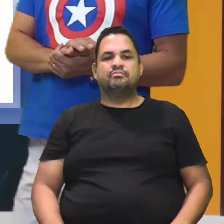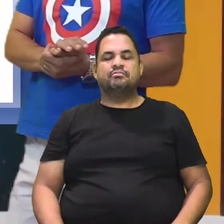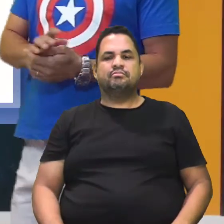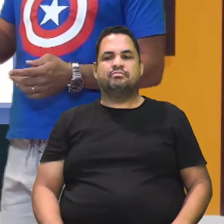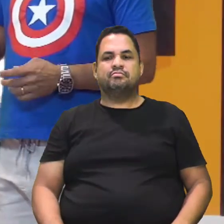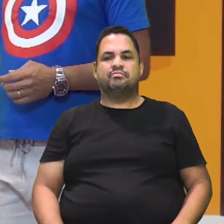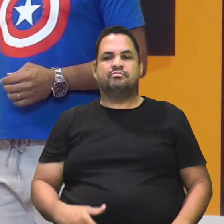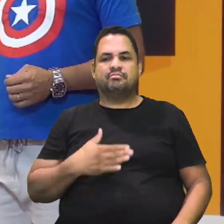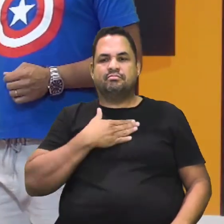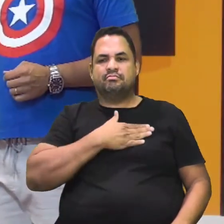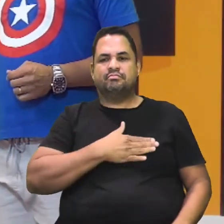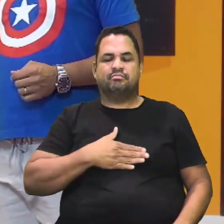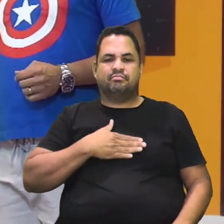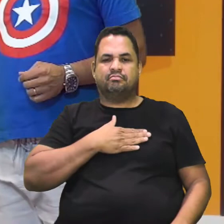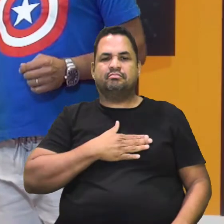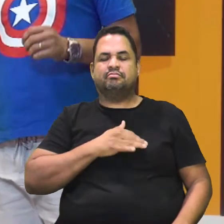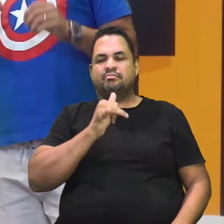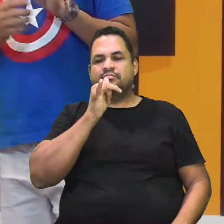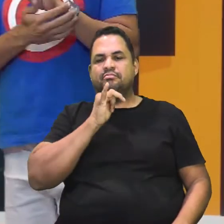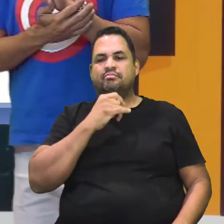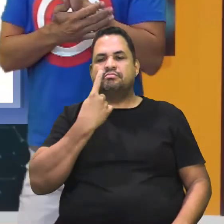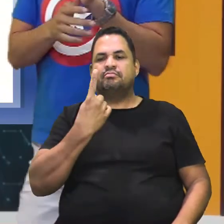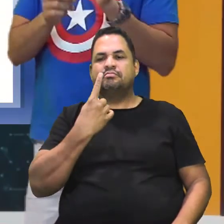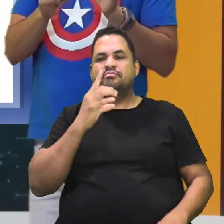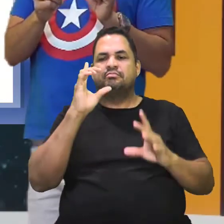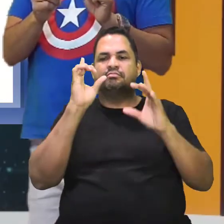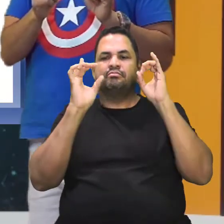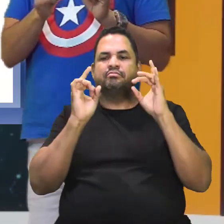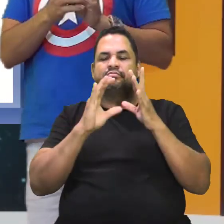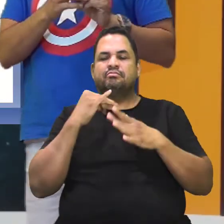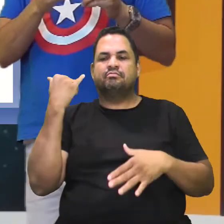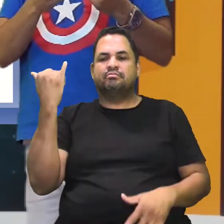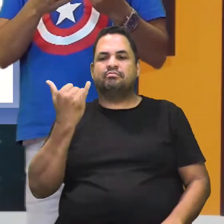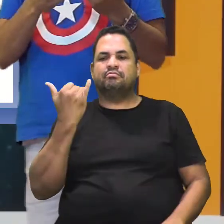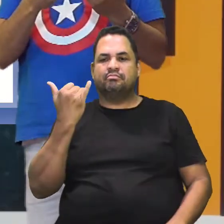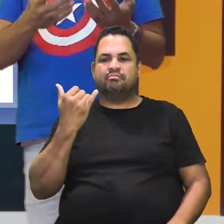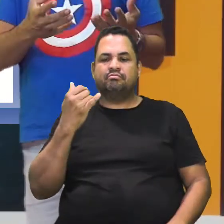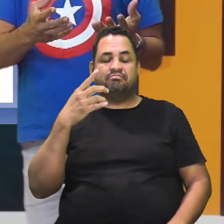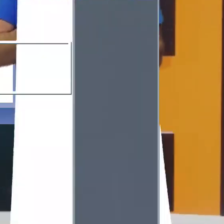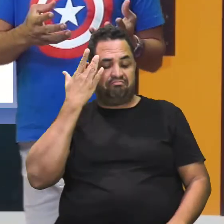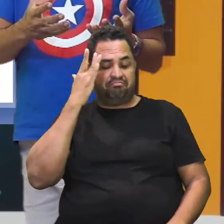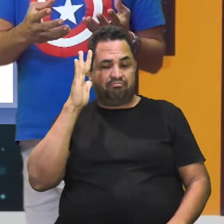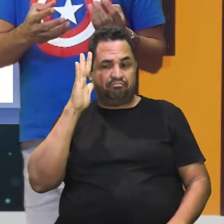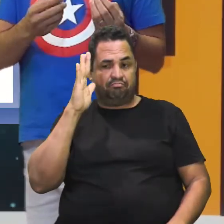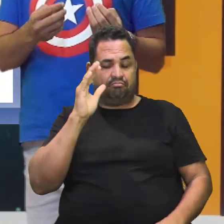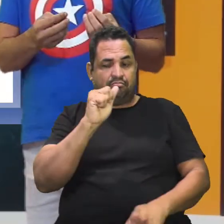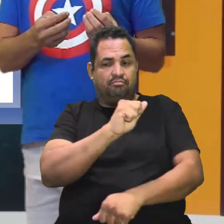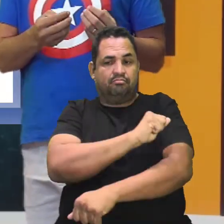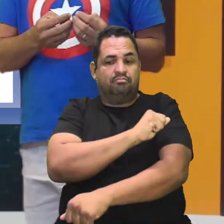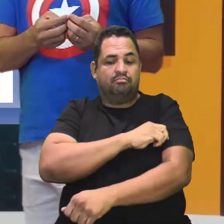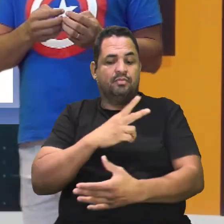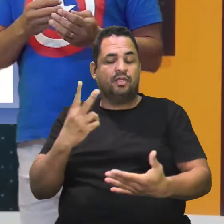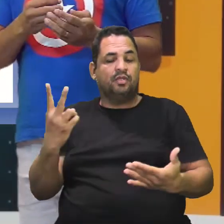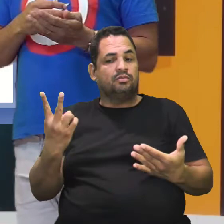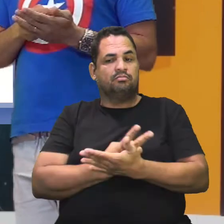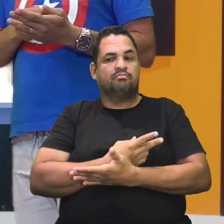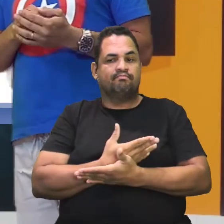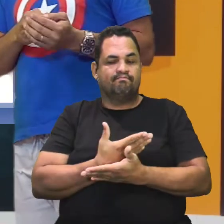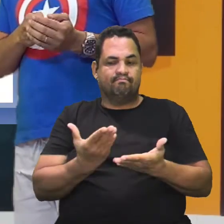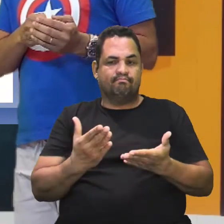Eu gosto do exemplo 1, e aí é um detalhe importante, que eu não sei se com vocês, alunos, acontece